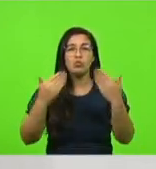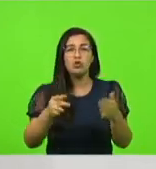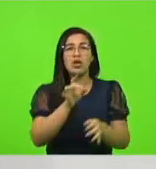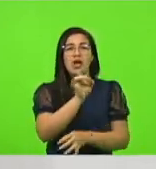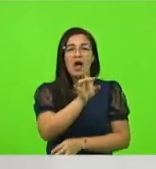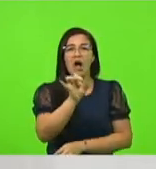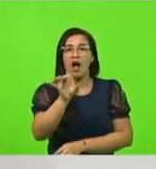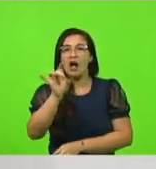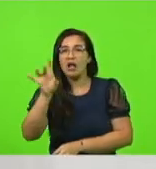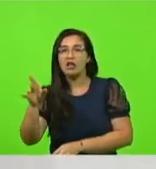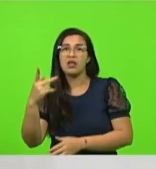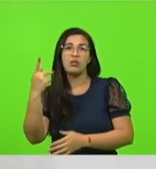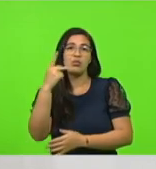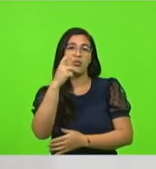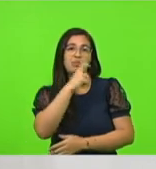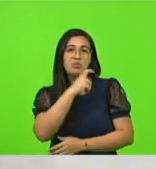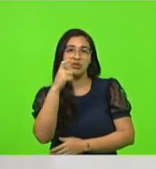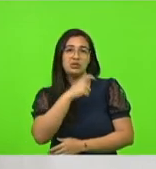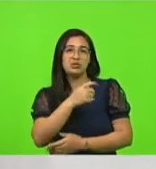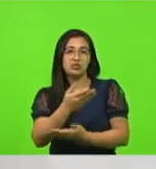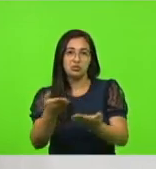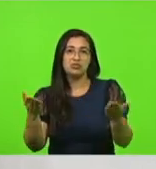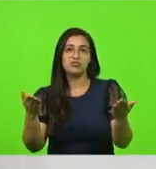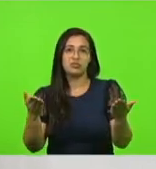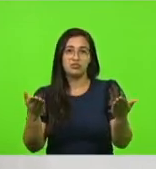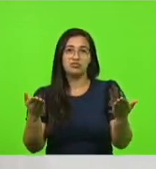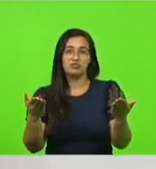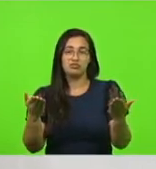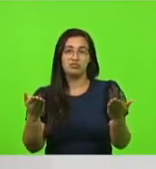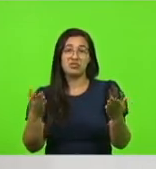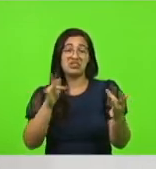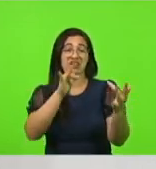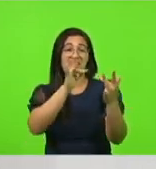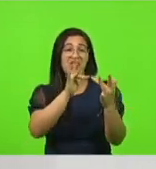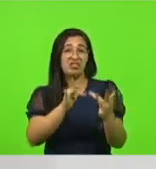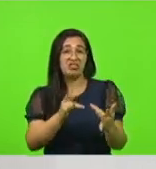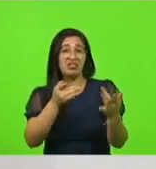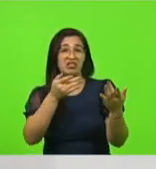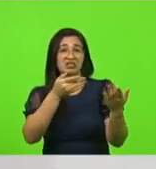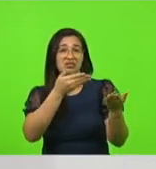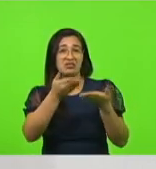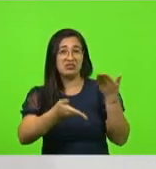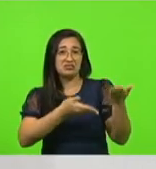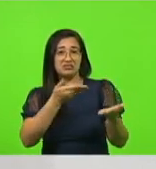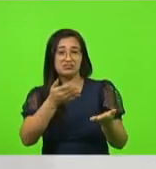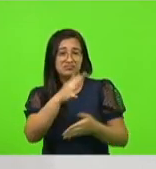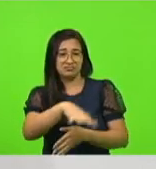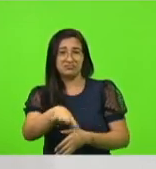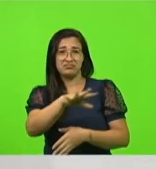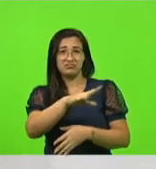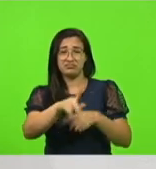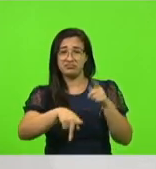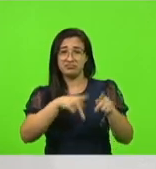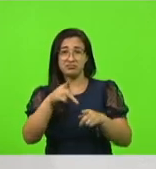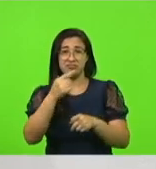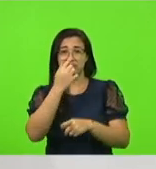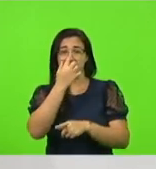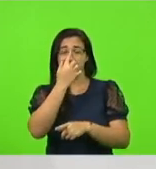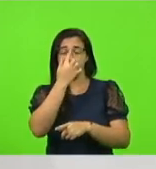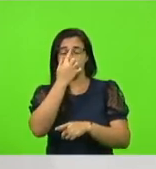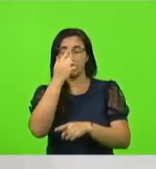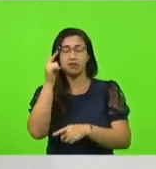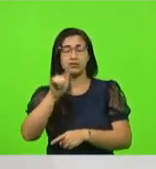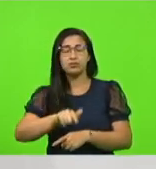das mentiras que vocês têm dito na imprensa sobre o atendimento da Secretaria de Saúde à população. Eu reiteradamente eu